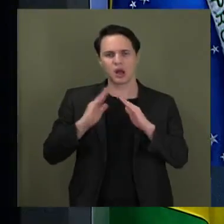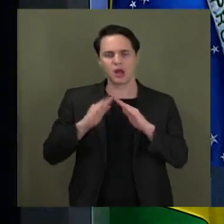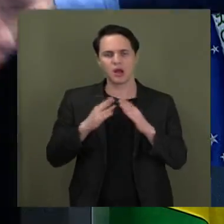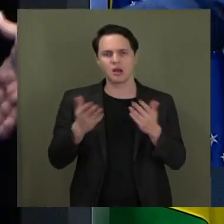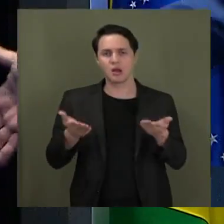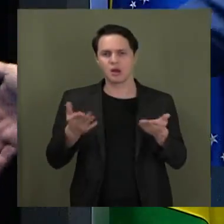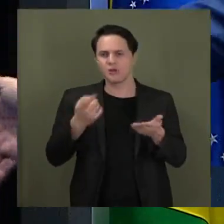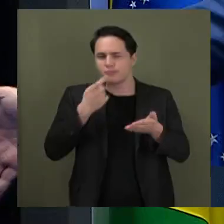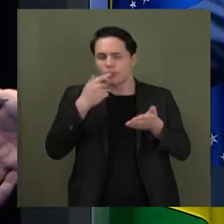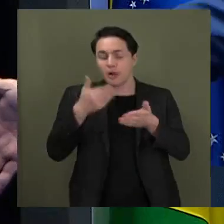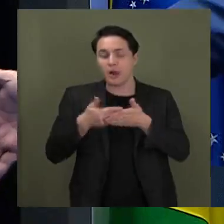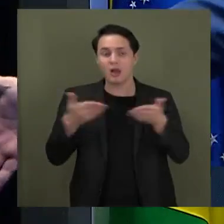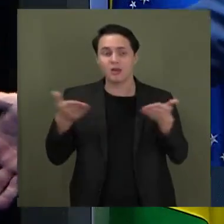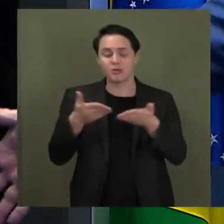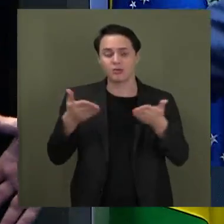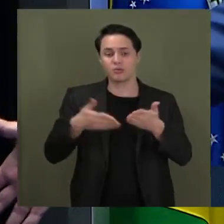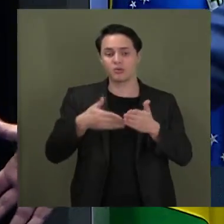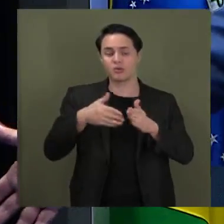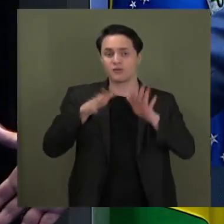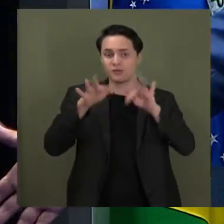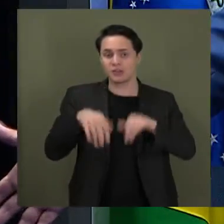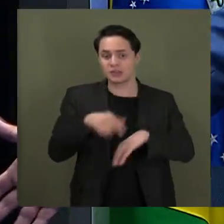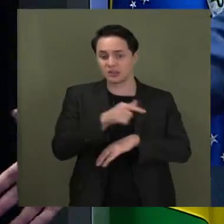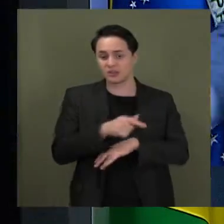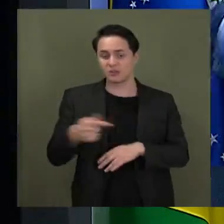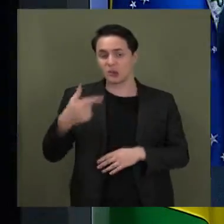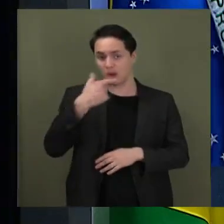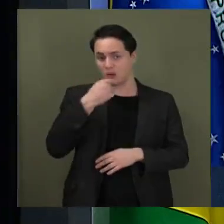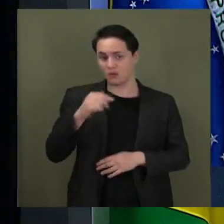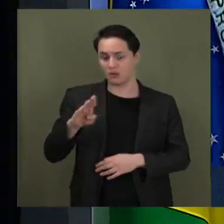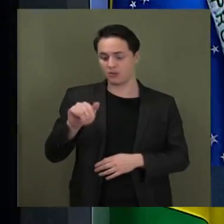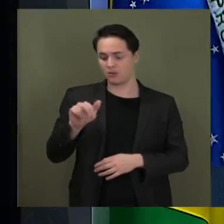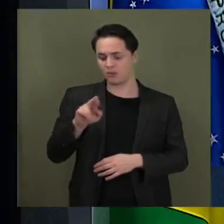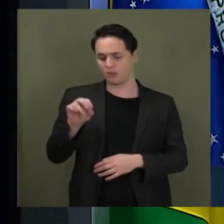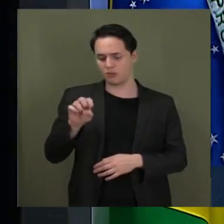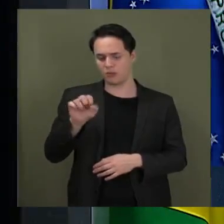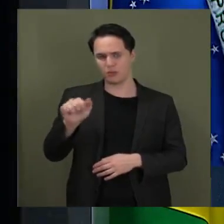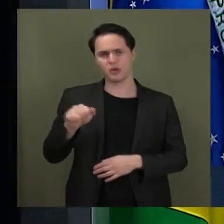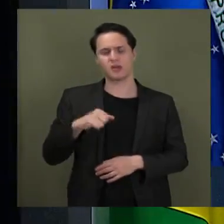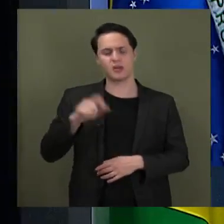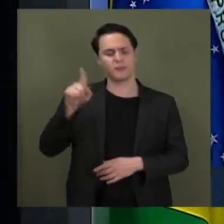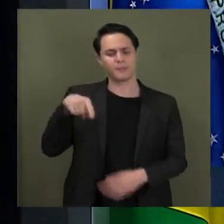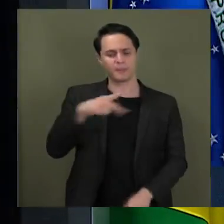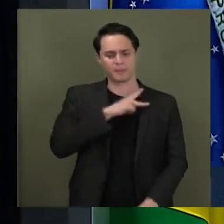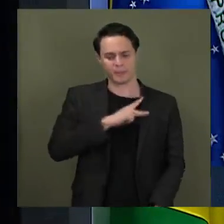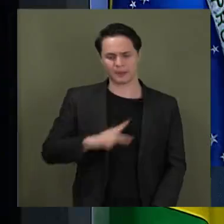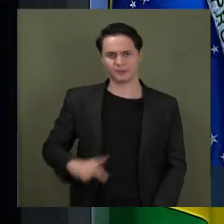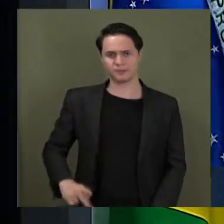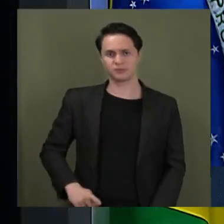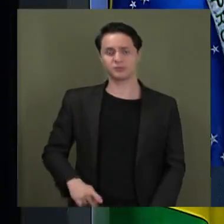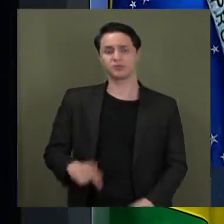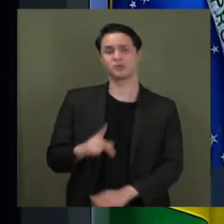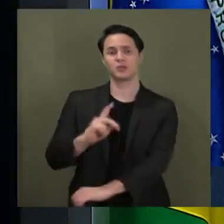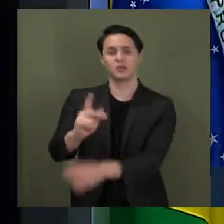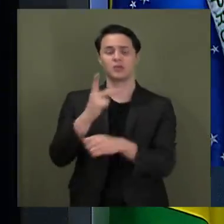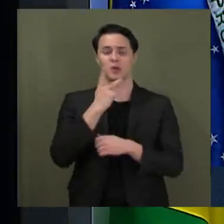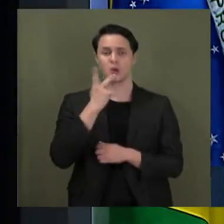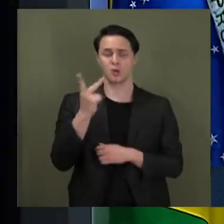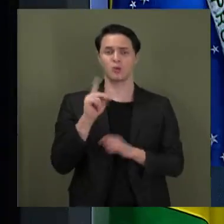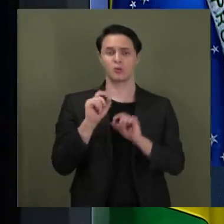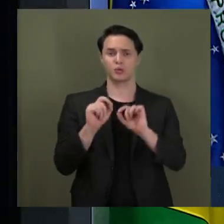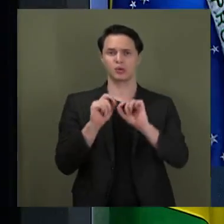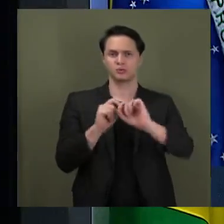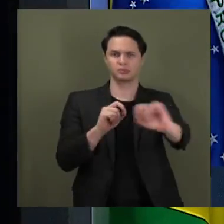Recentemente, agora, nesse final de semana, o próprio ministro Barroso, atual presidente do Supremo, disse num veículo internacional que